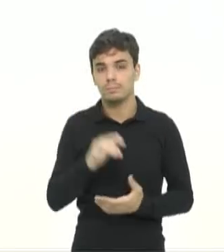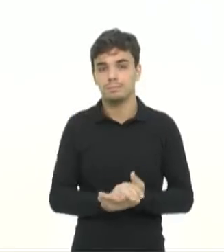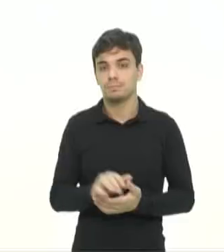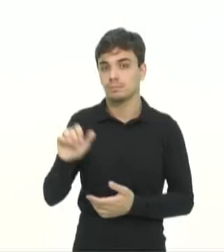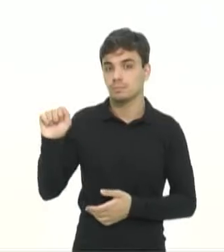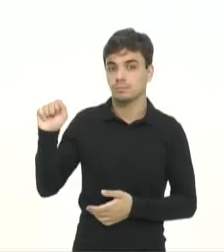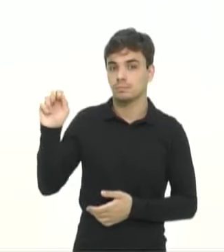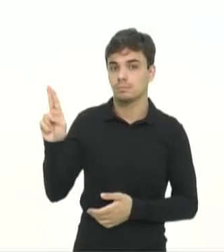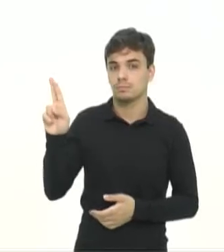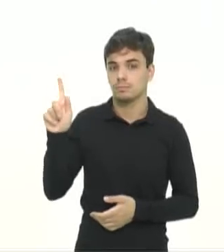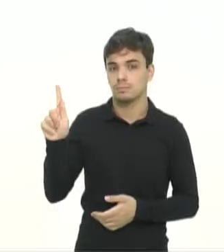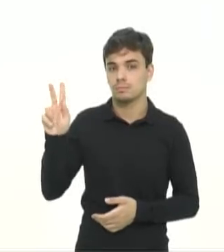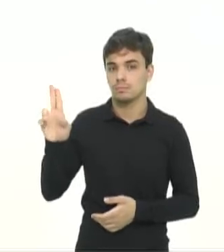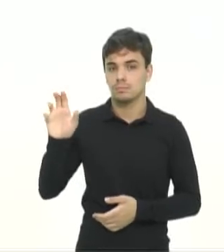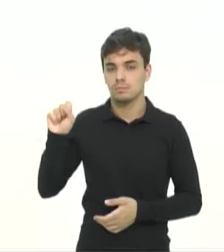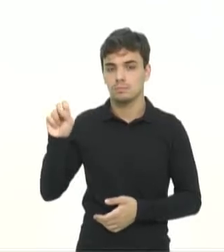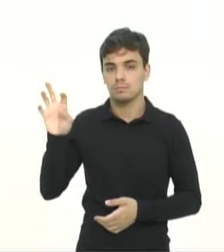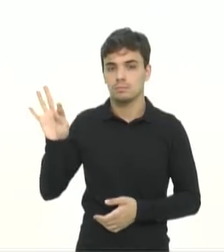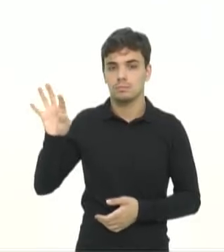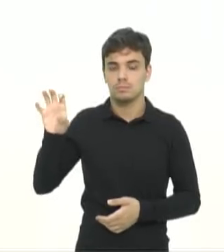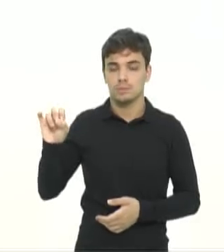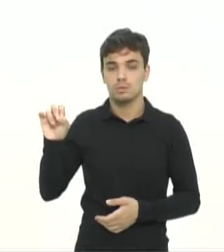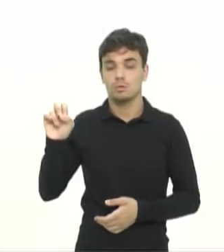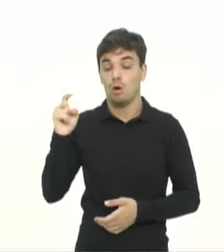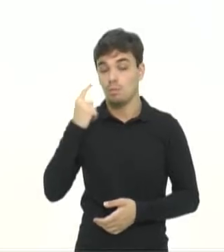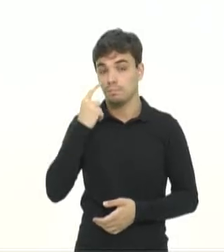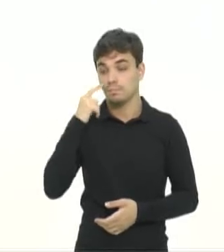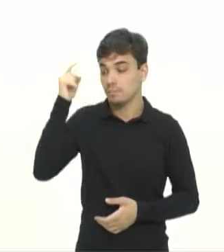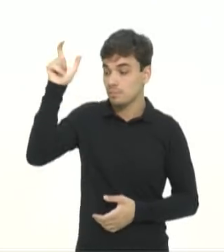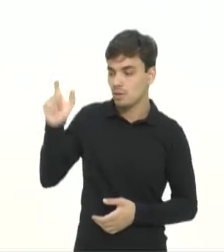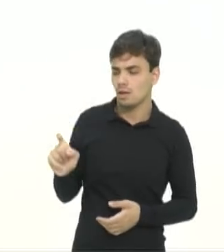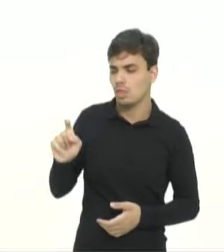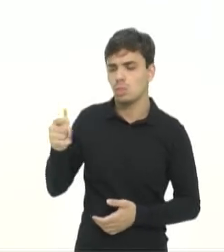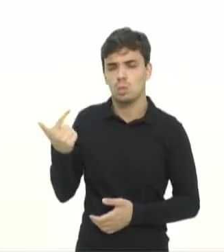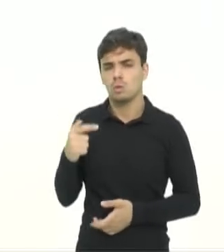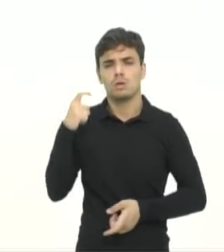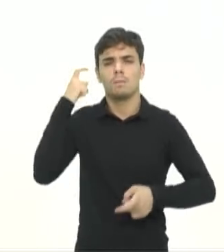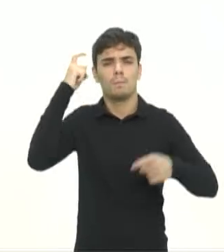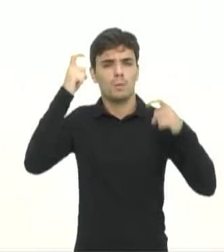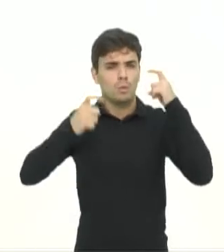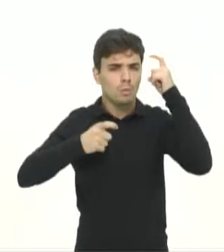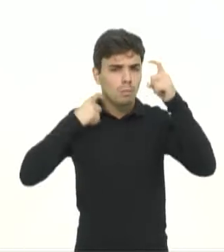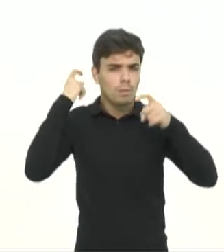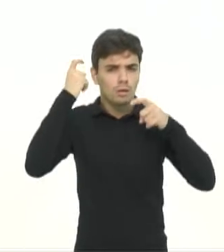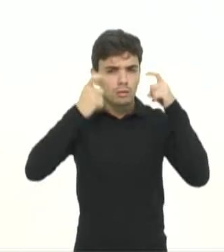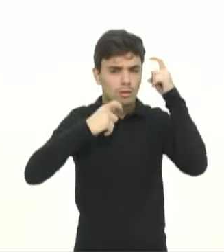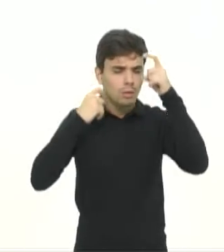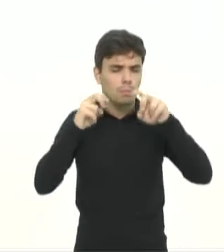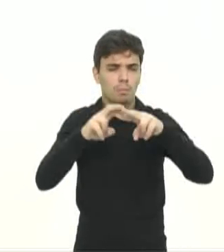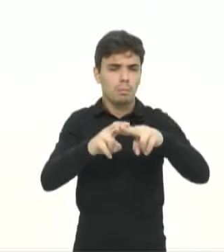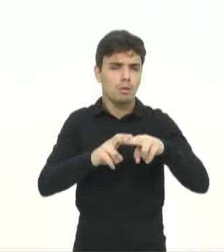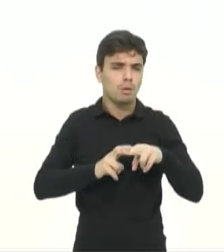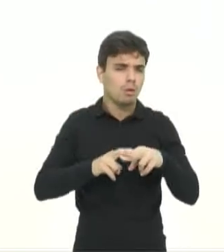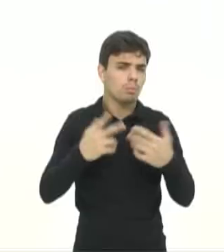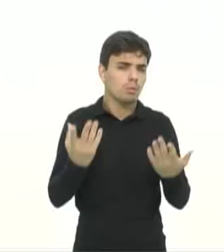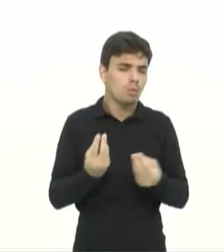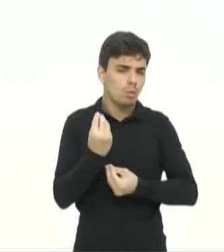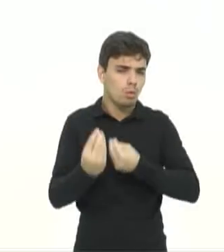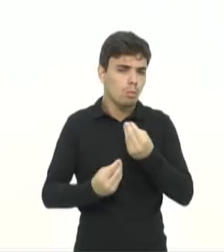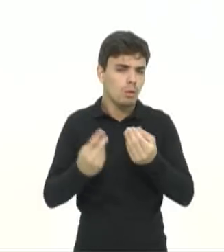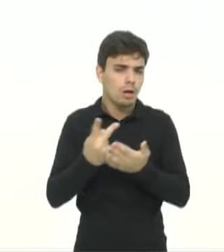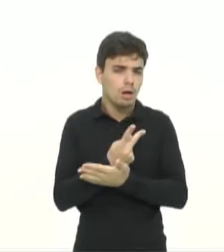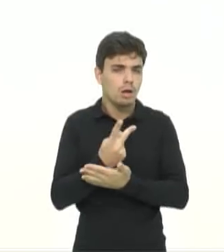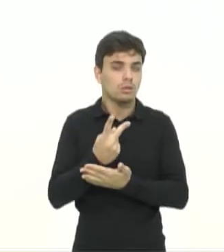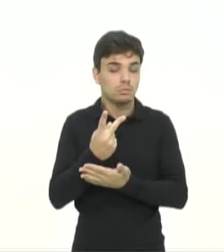Auguste Rodin. Gente, esse cara, ele não se preocupou com a idealização da realidade. Ao contrário,